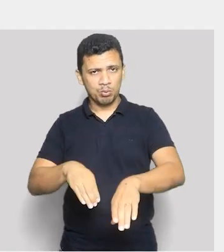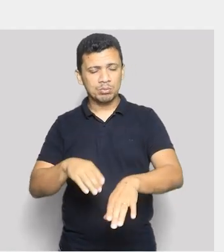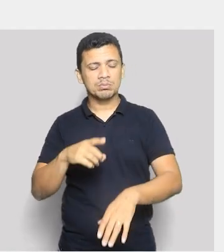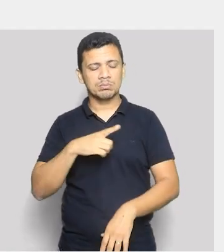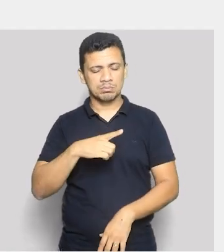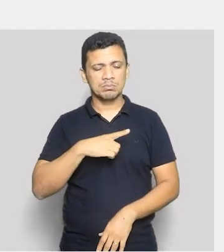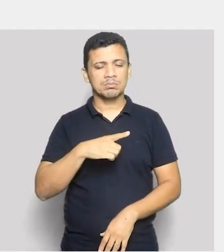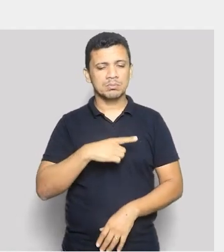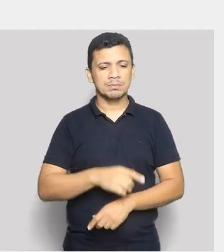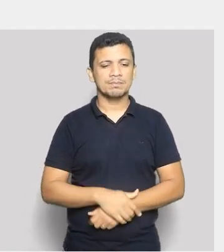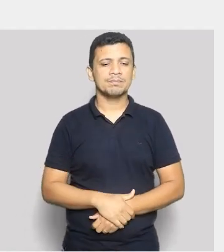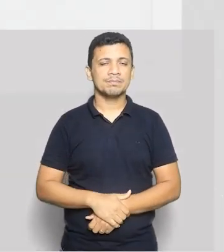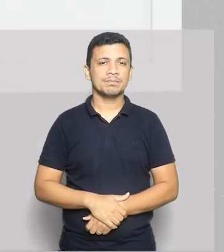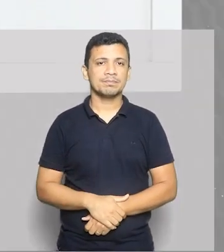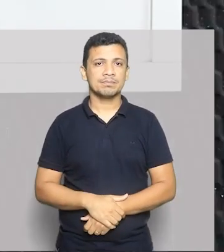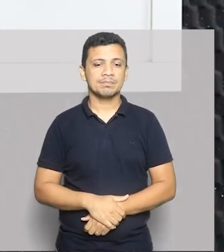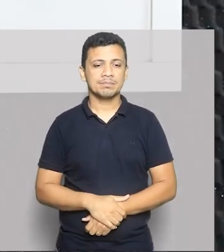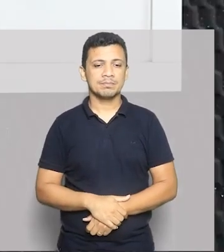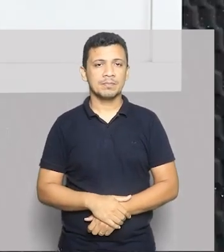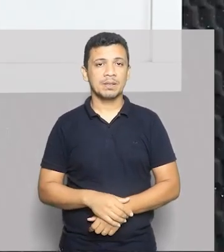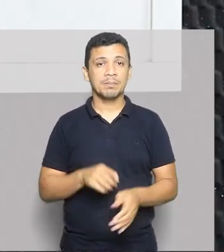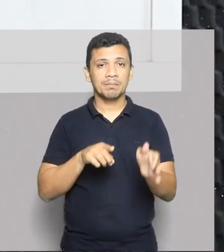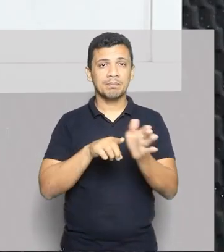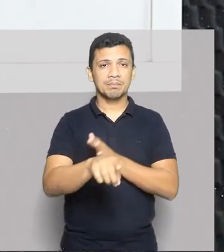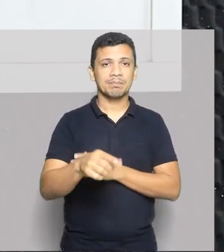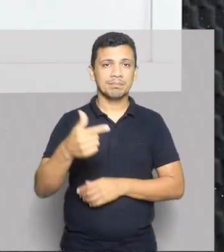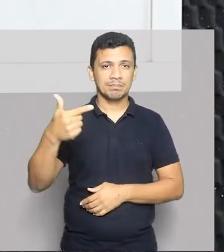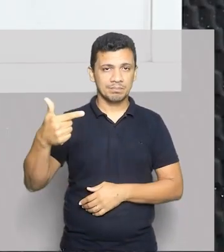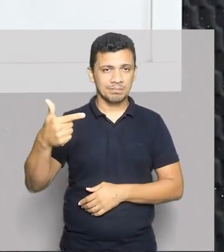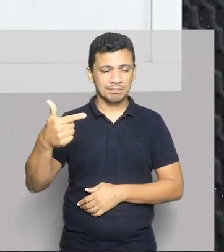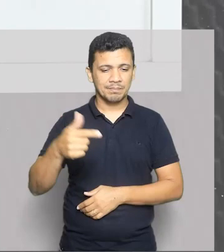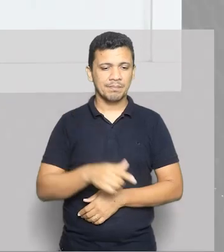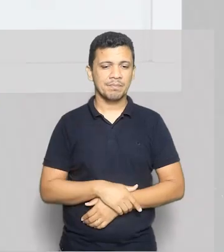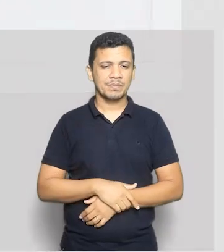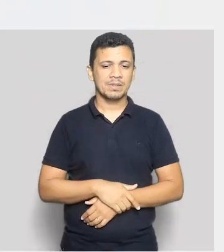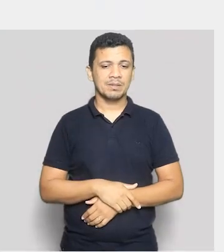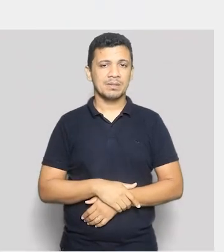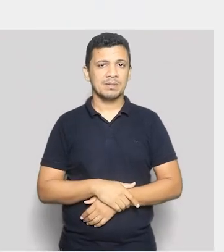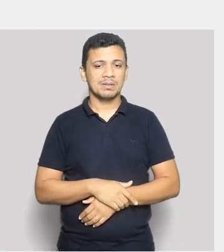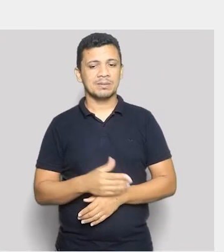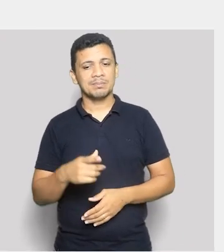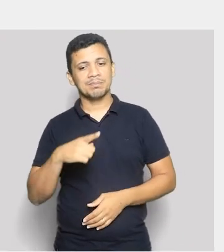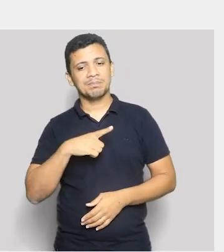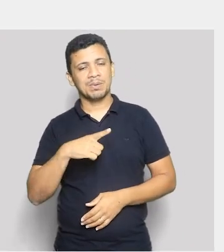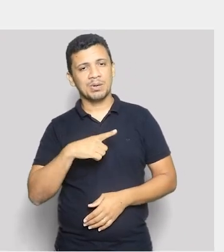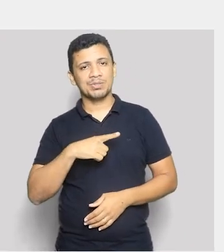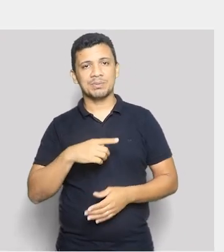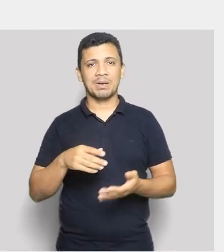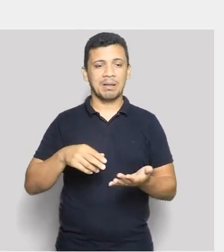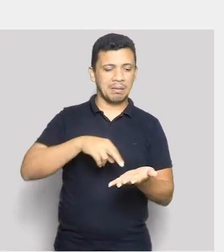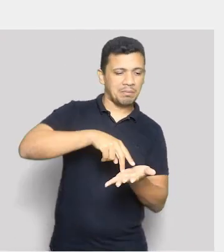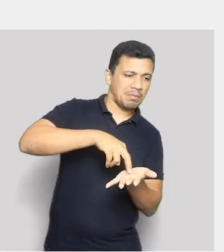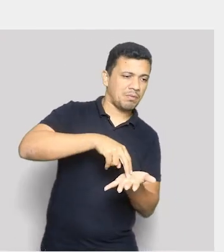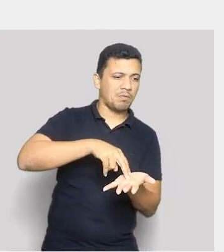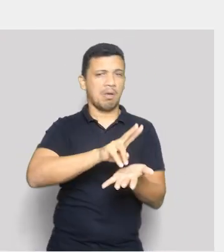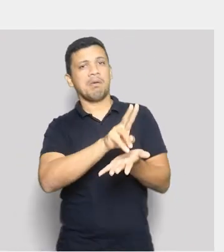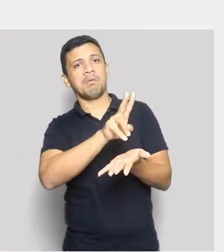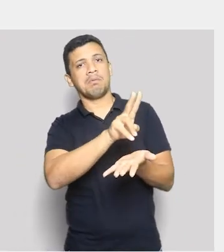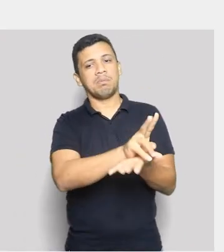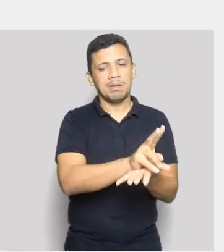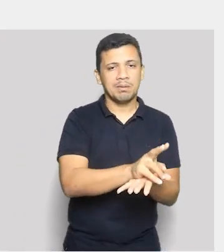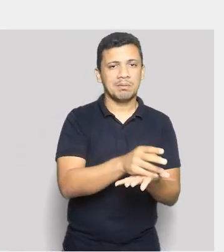concursos, certo? Questão 2. Acidentes banais, como